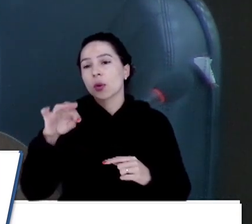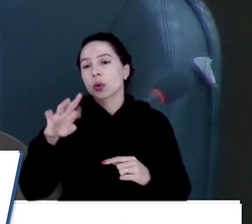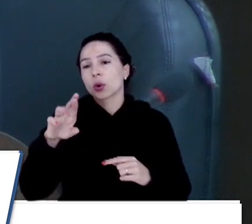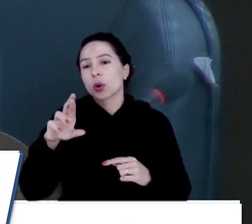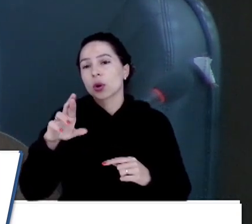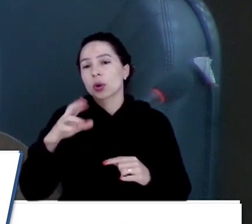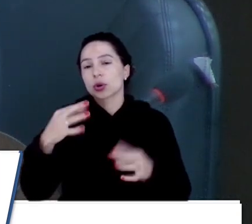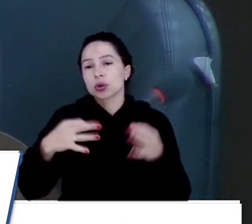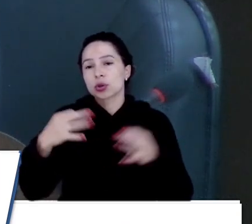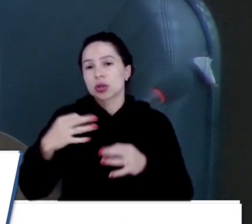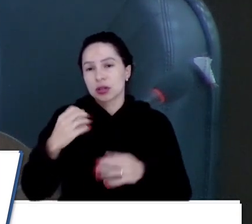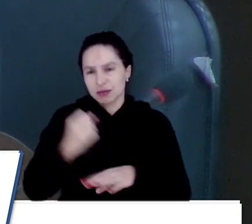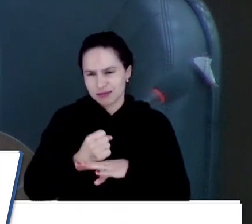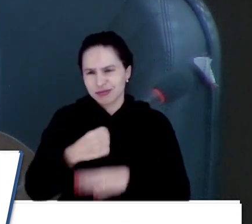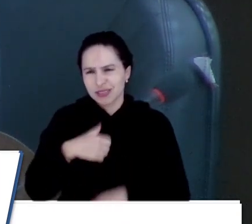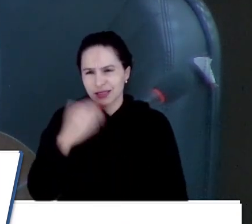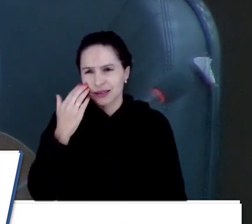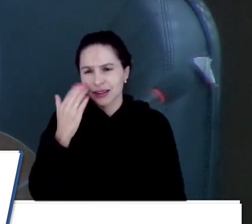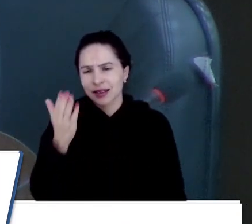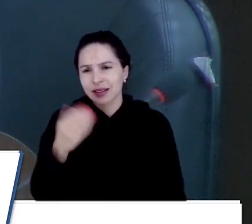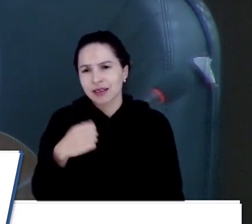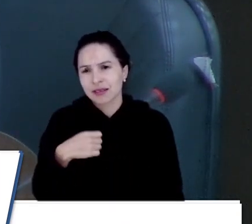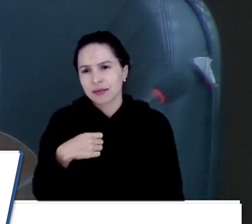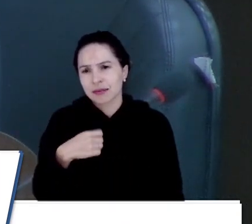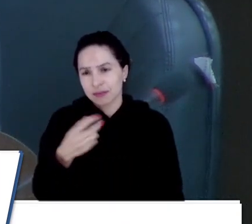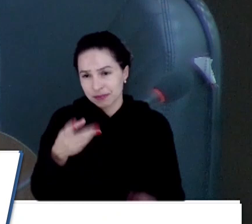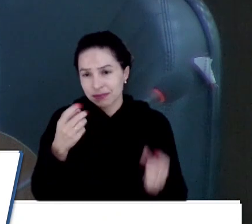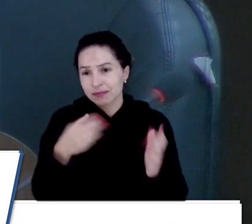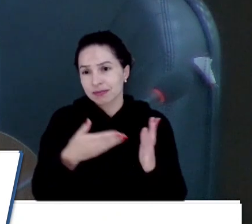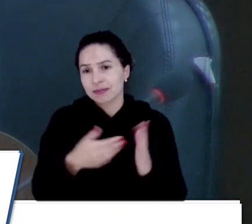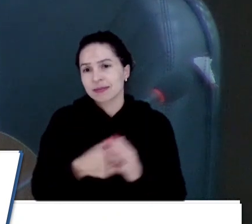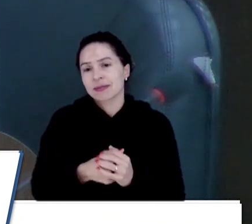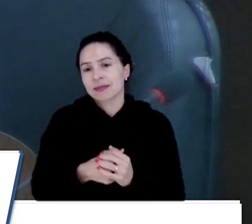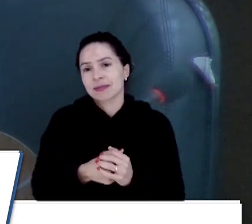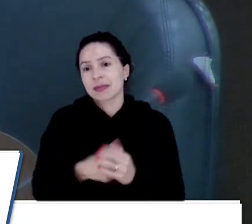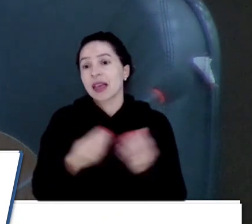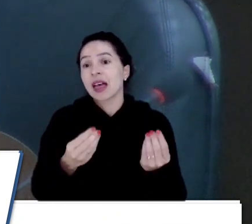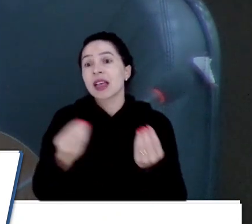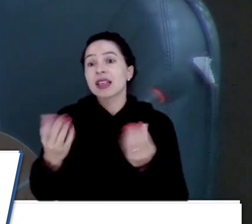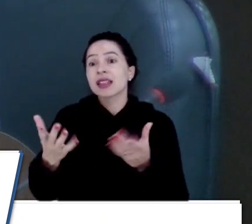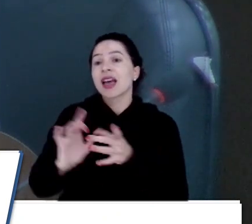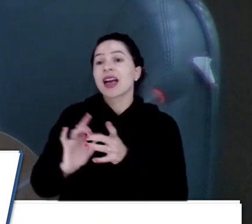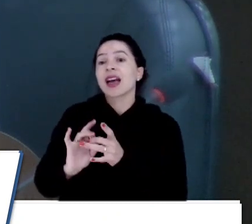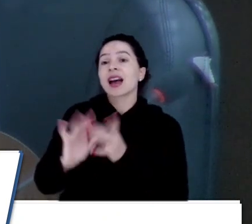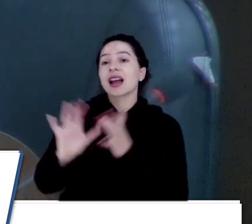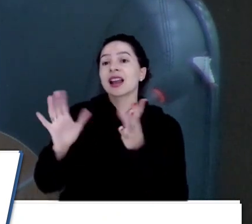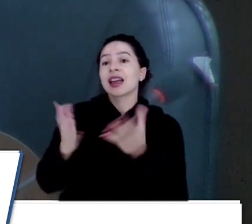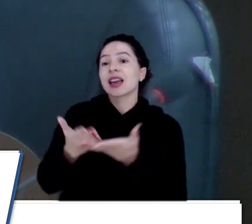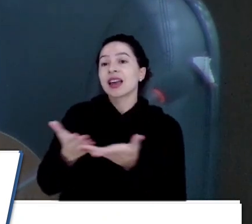Franca. Você está entendendo a situação? Deram um habeas corpus,